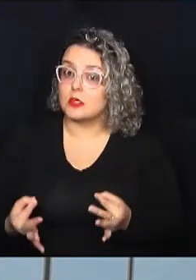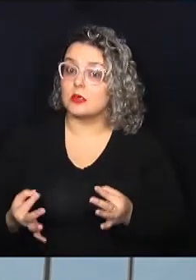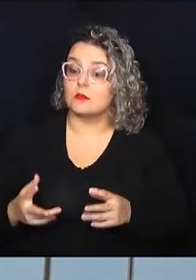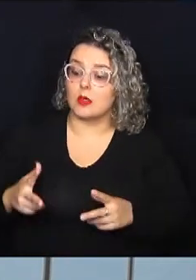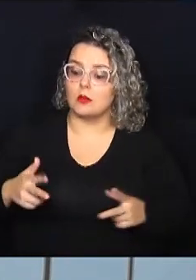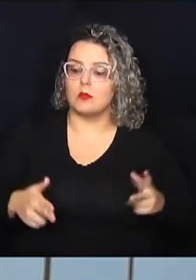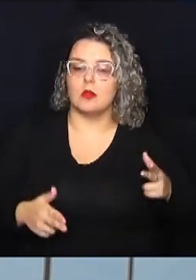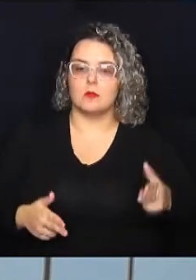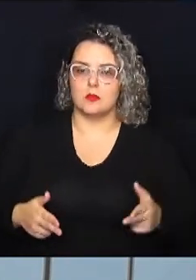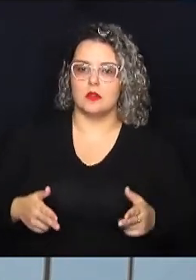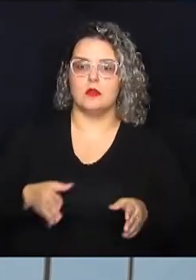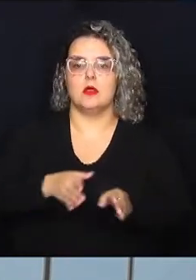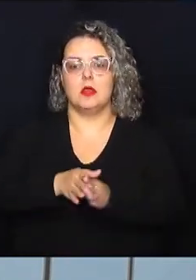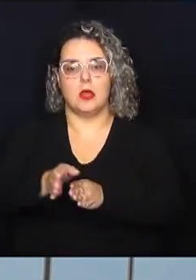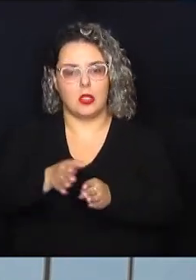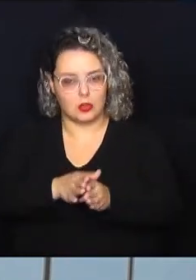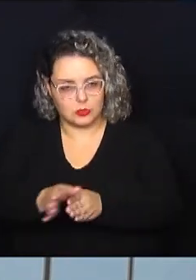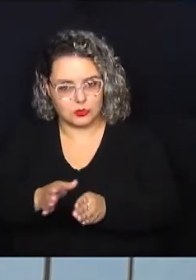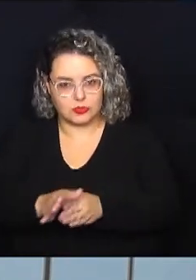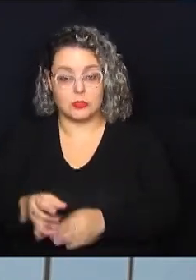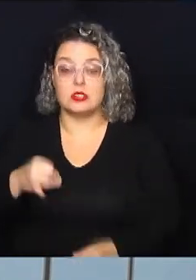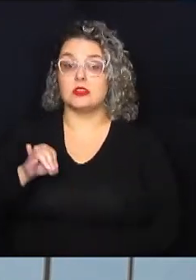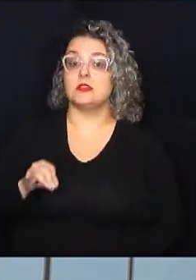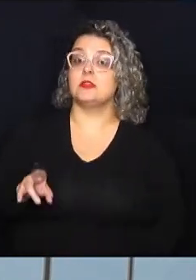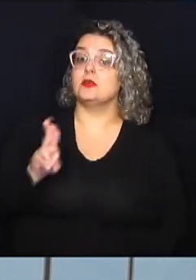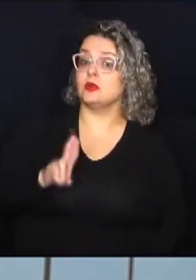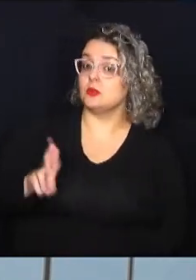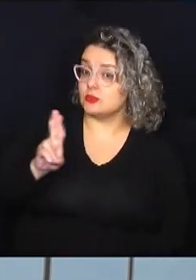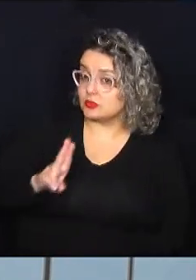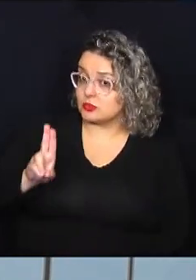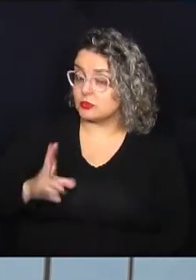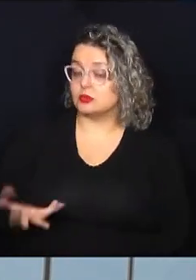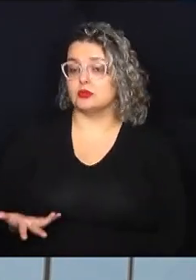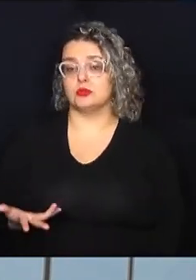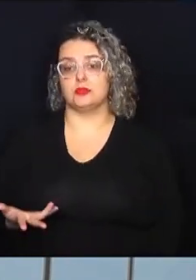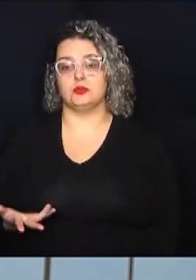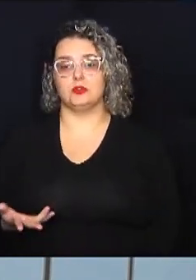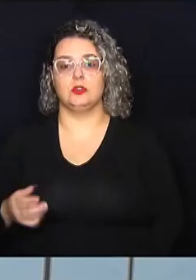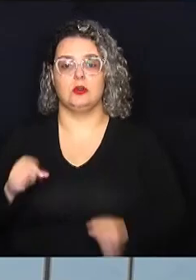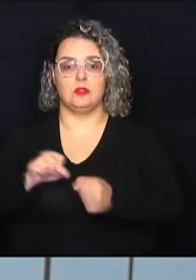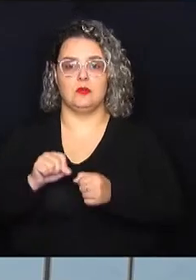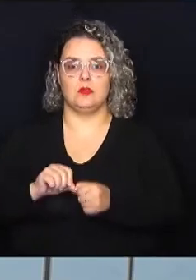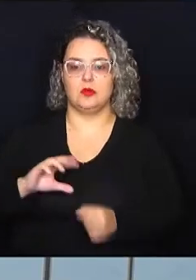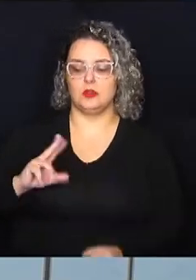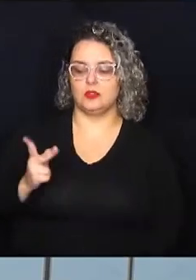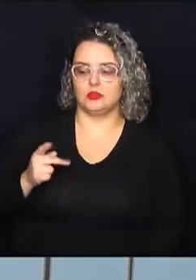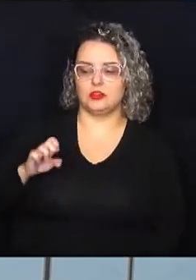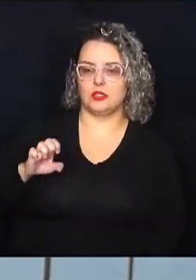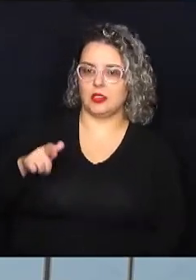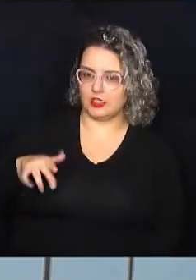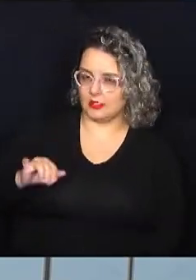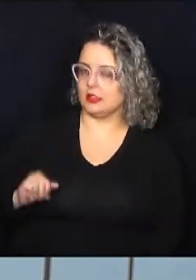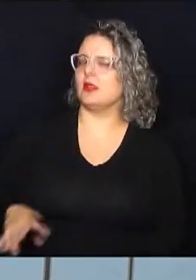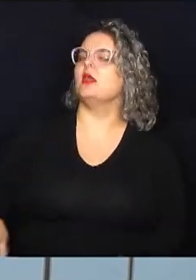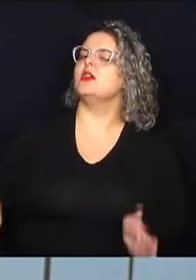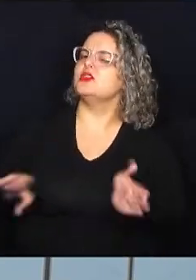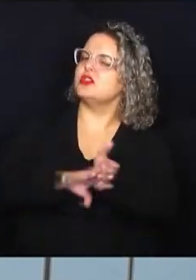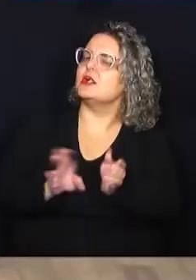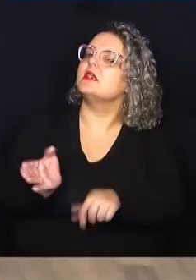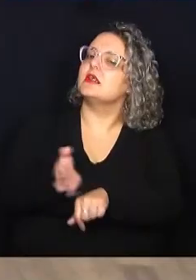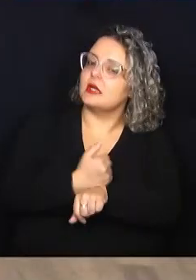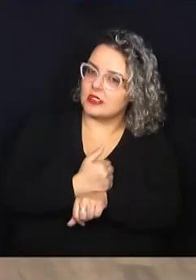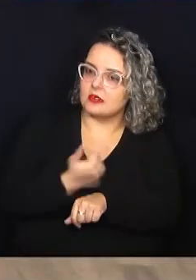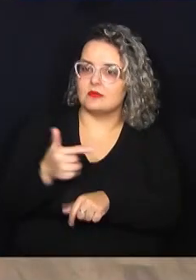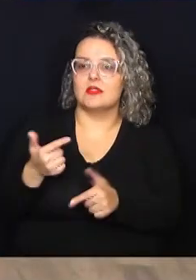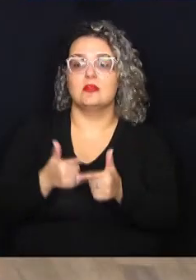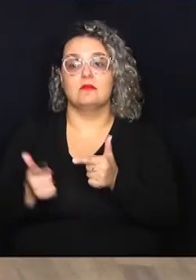bloqueios a recomendação é que se você for usar aí a questão de né Fazer o check-in tudo mais chega um pouquinho antes para não ter